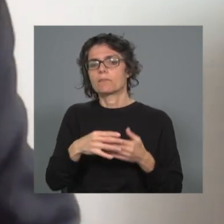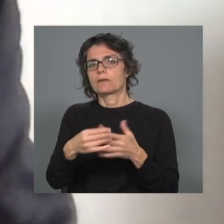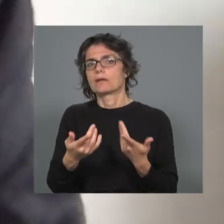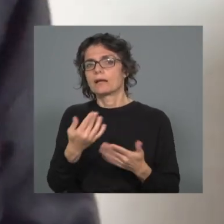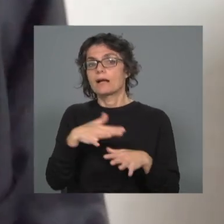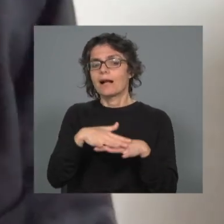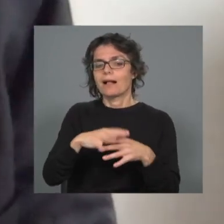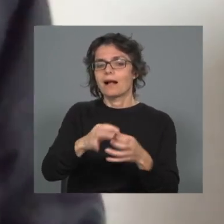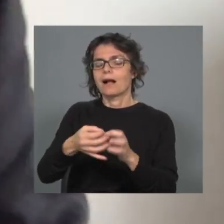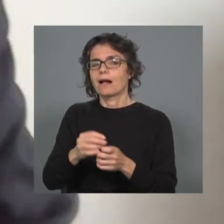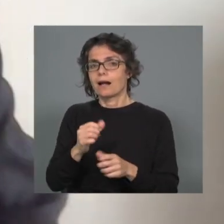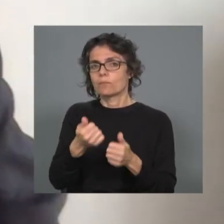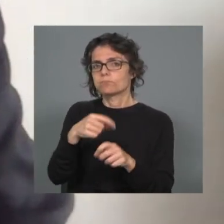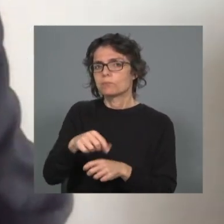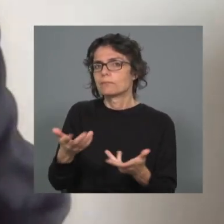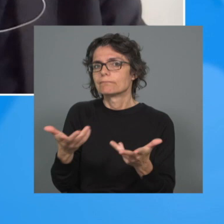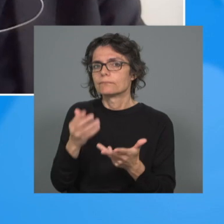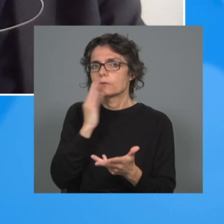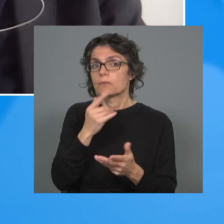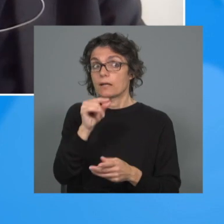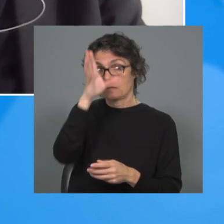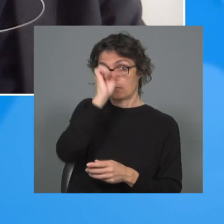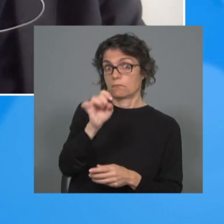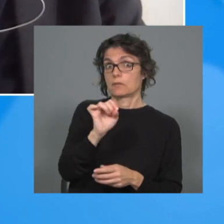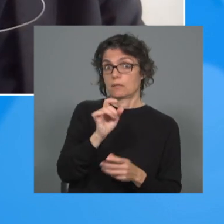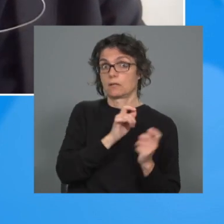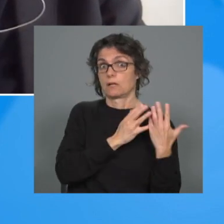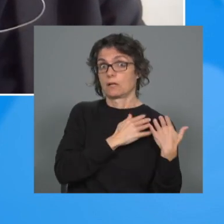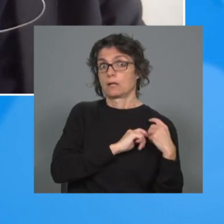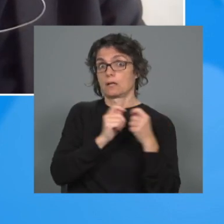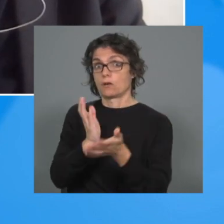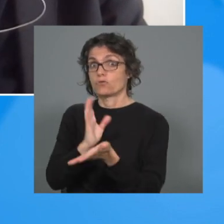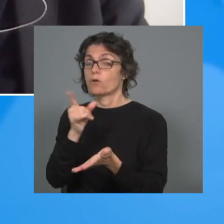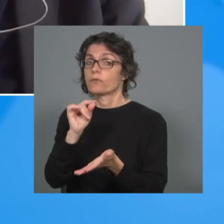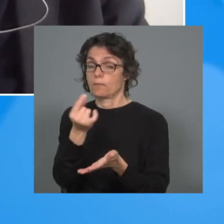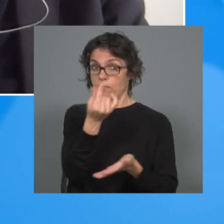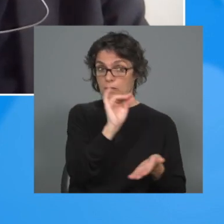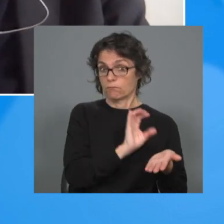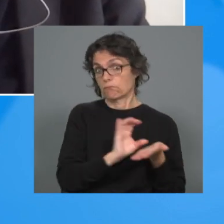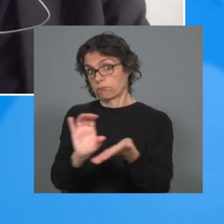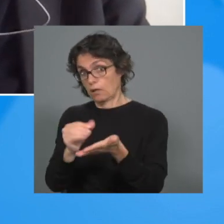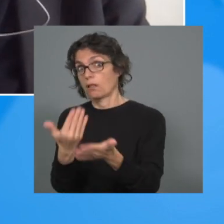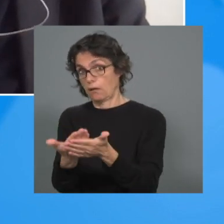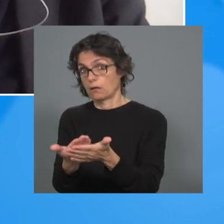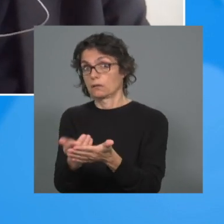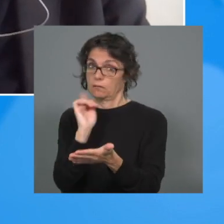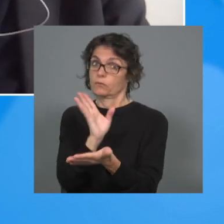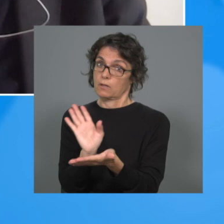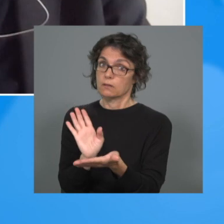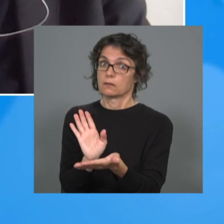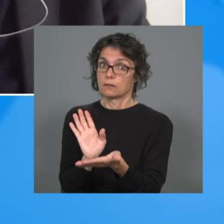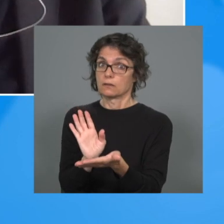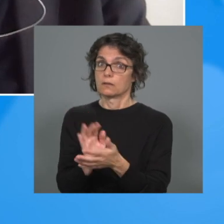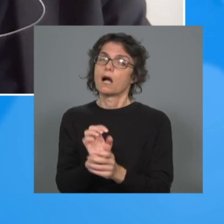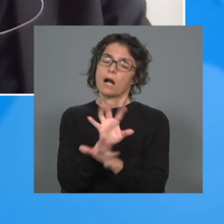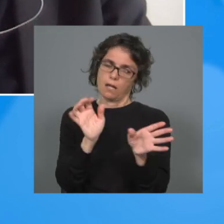não. É também importante que o Estado não transfira apenas as competências, transfira também os fundos, não é? E os apoios.